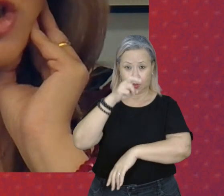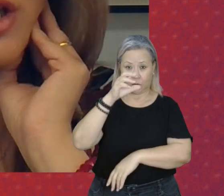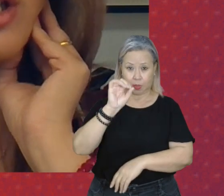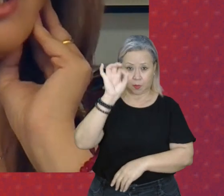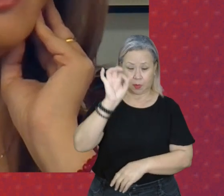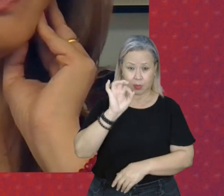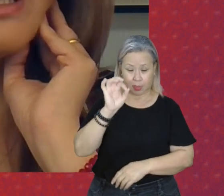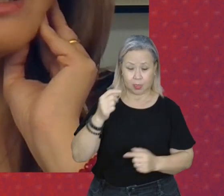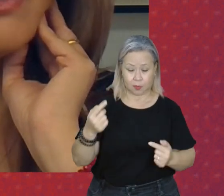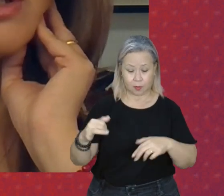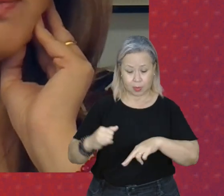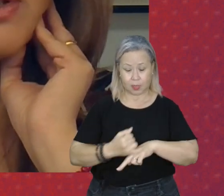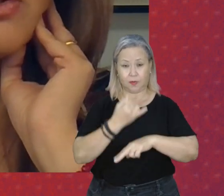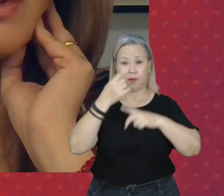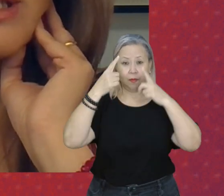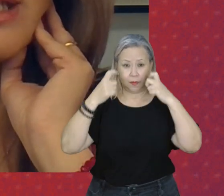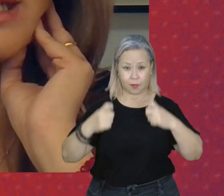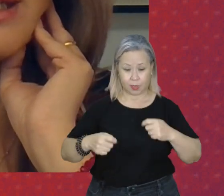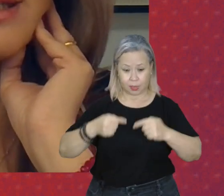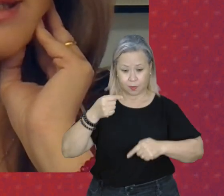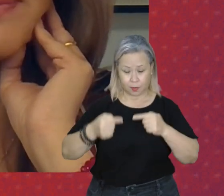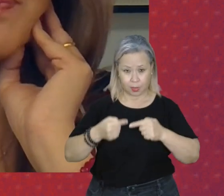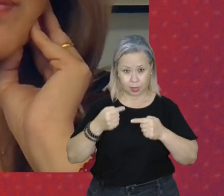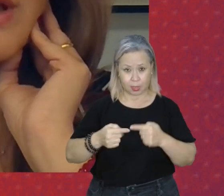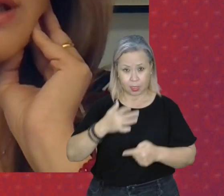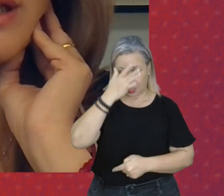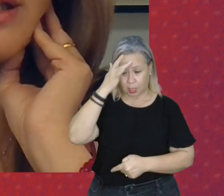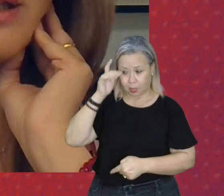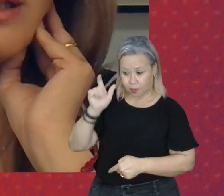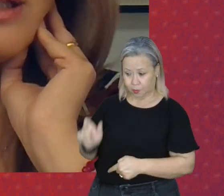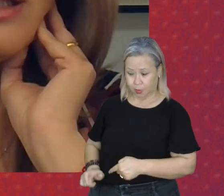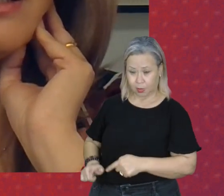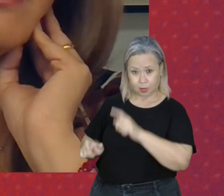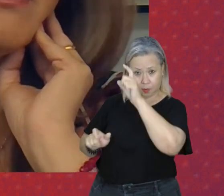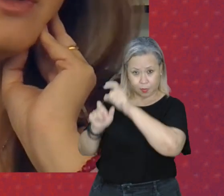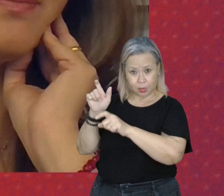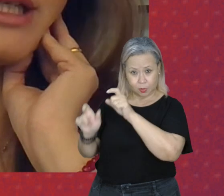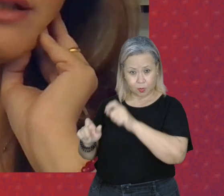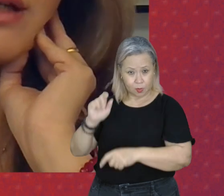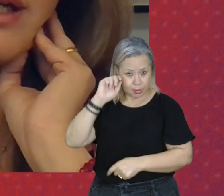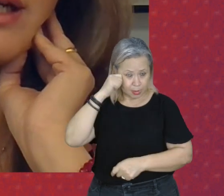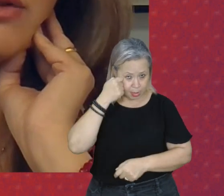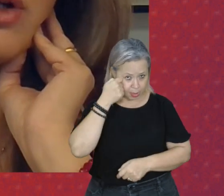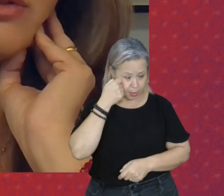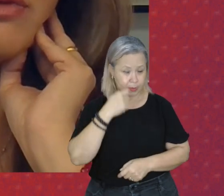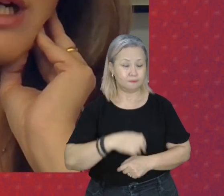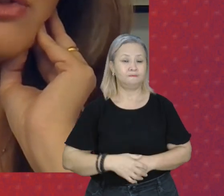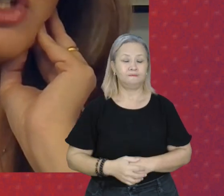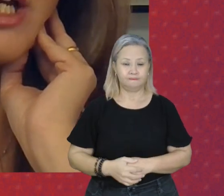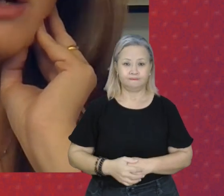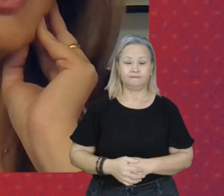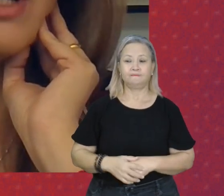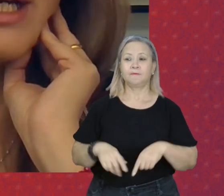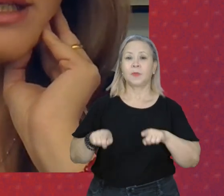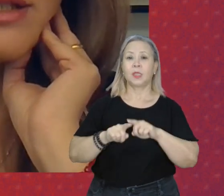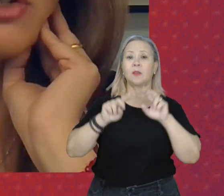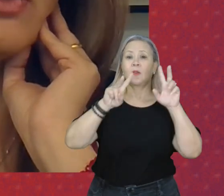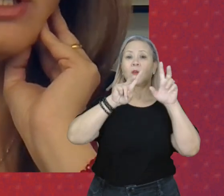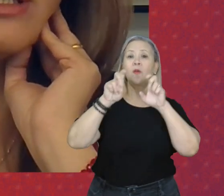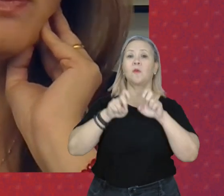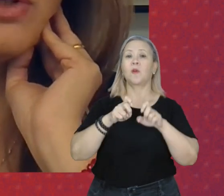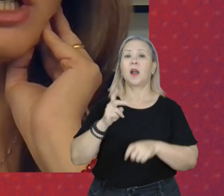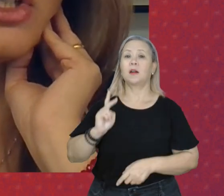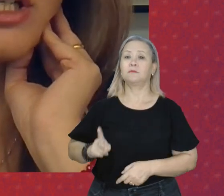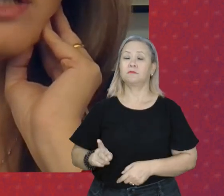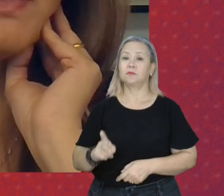violência política no Brasil são pessoas negras, né? E também anotam casos de recorrência